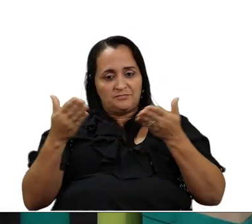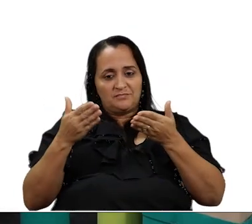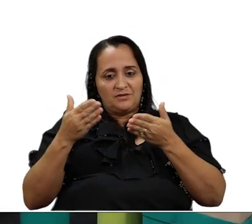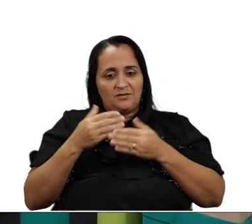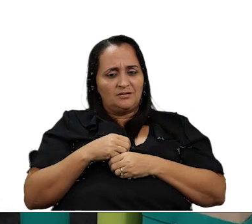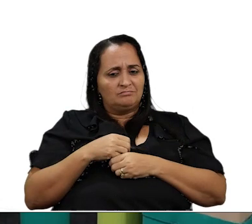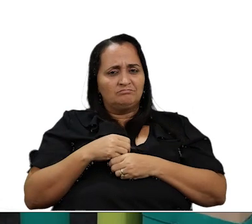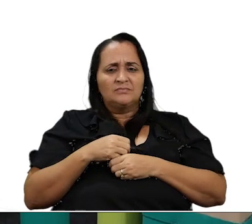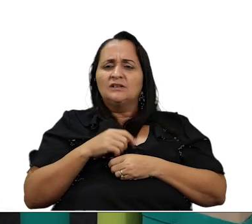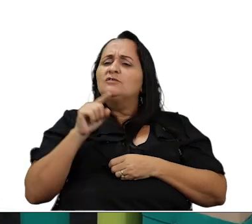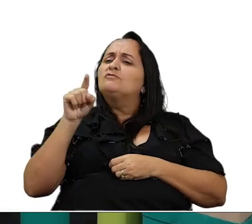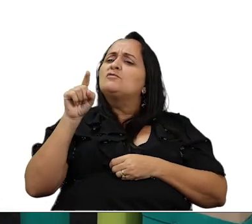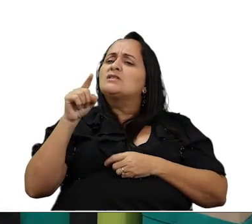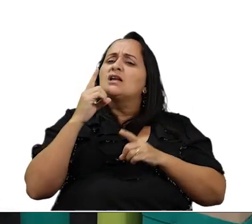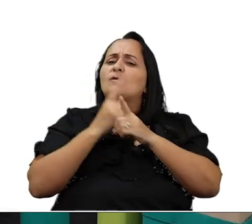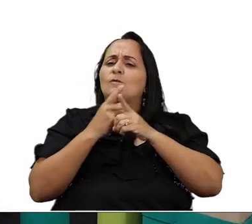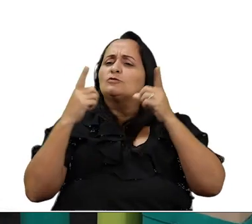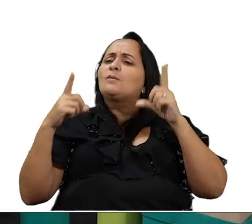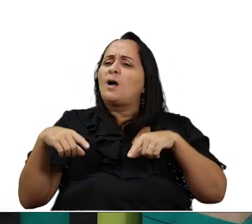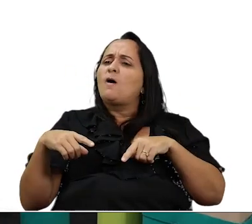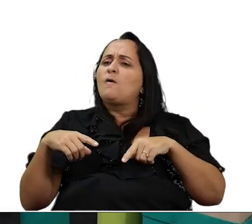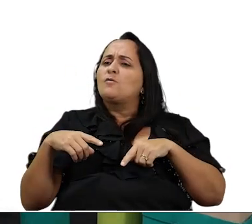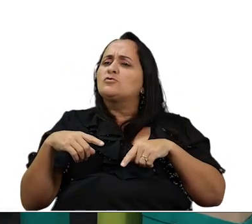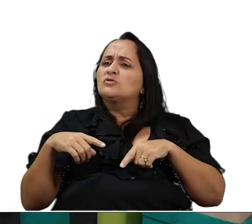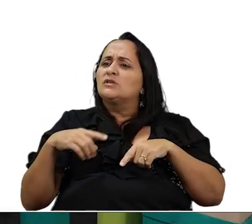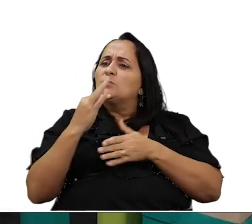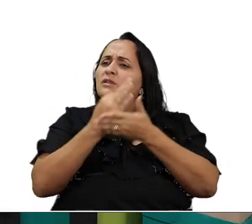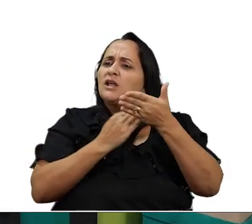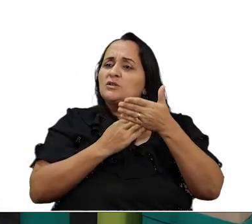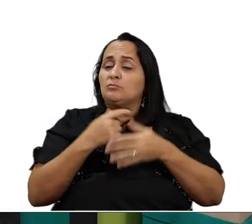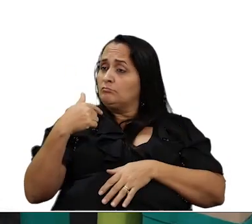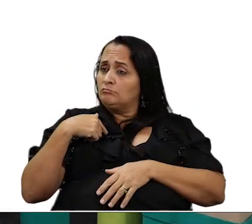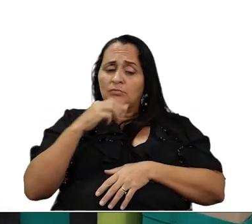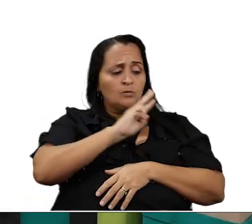no site de notícias. Se tiver lá a pergunta, olha,